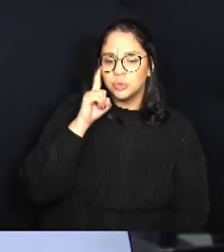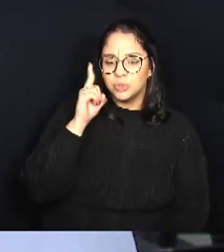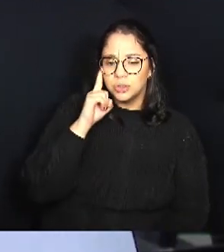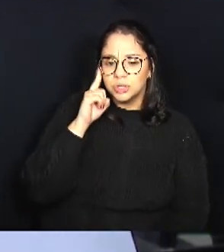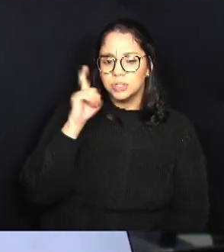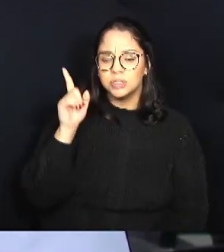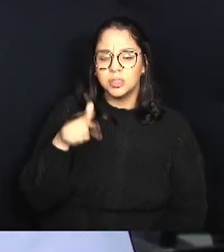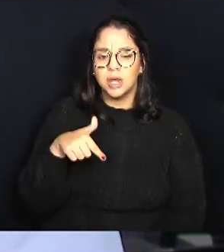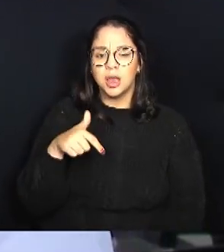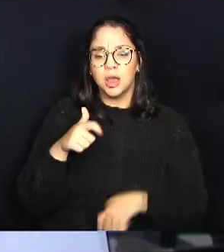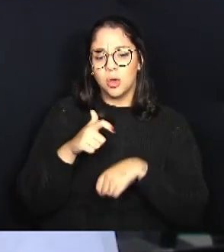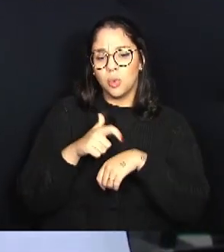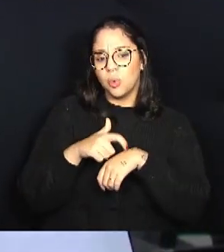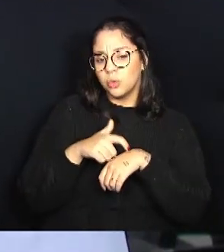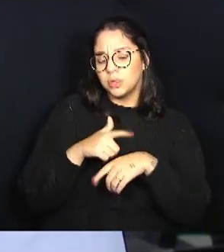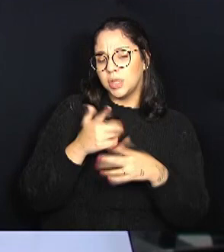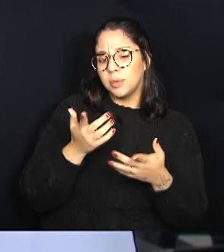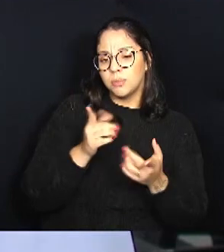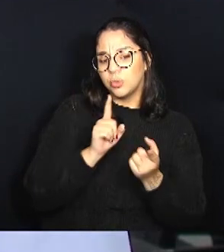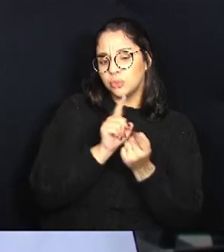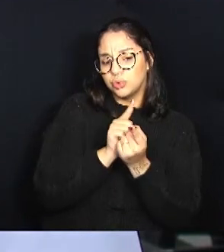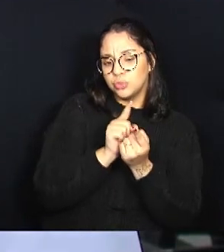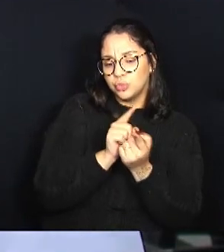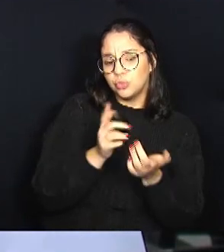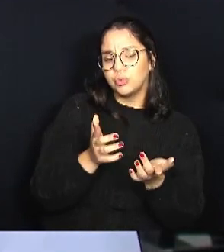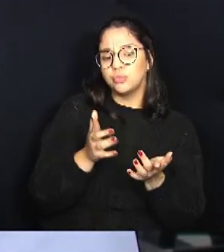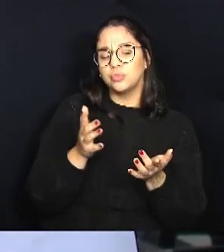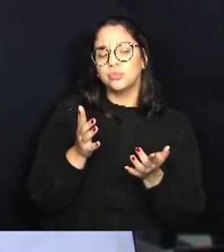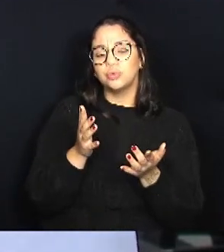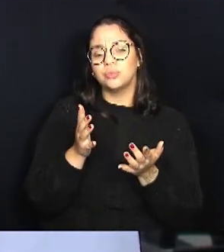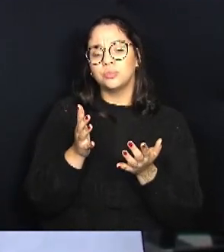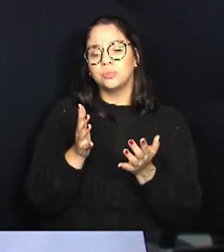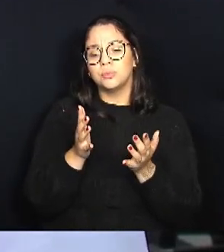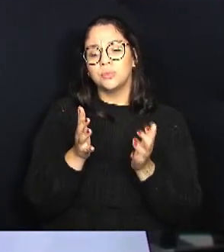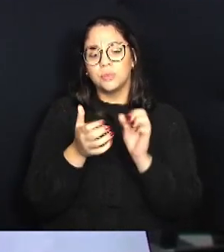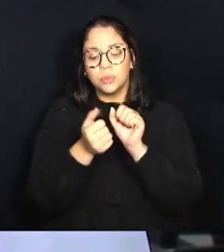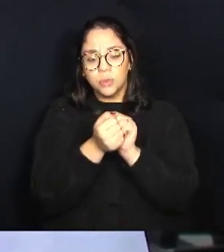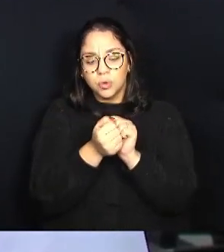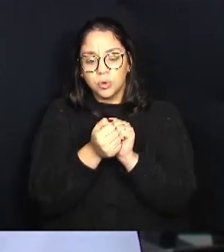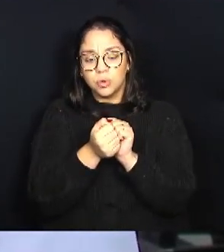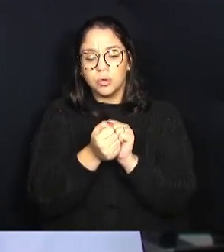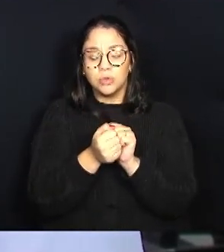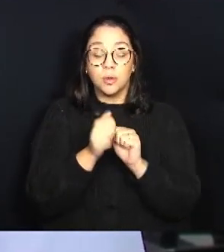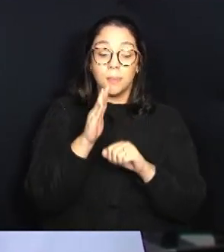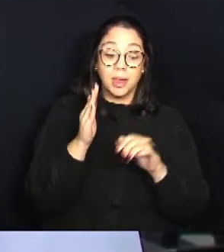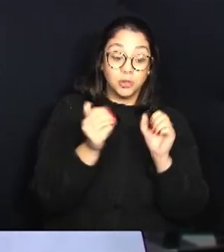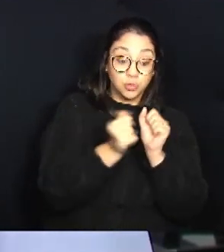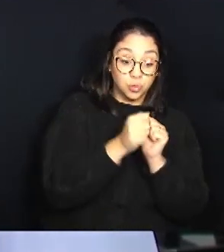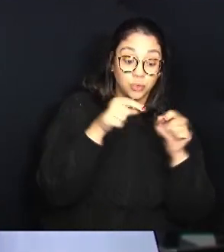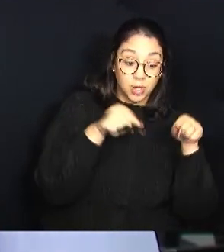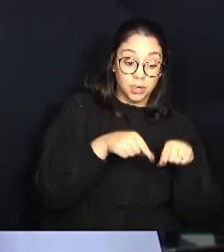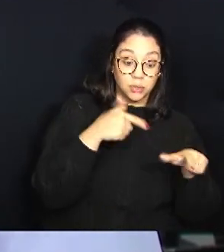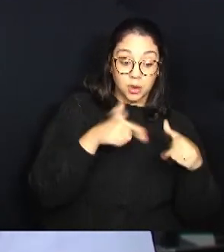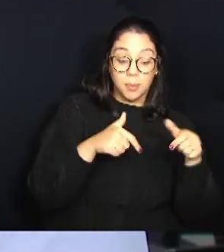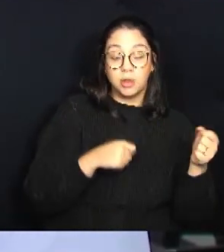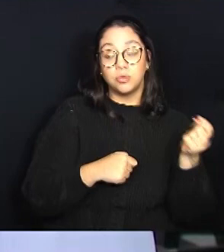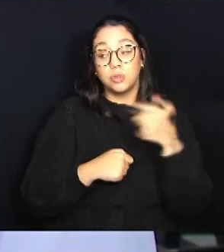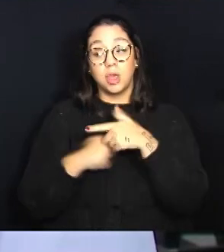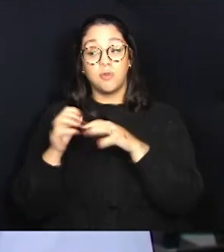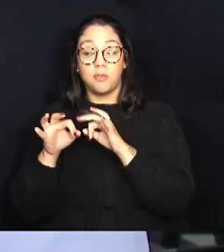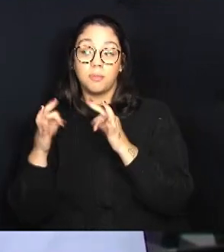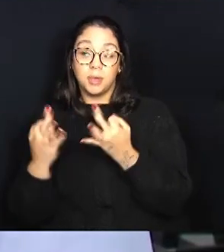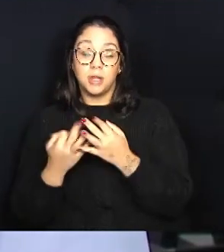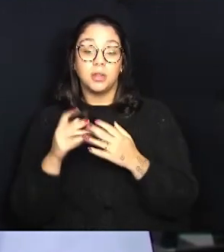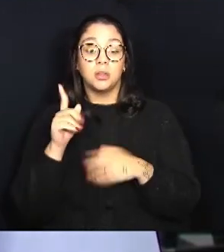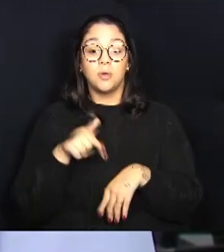ficando mais tempo junto com os colegas aqui, os servidores, prestadores de serviço, do que com a própria família. Então, acho assim, é importante a gente dar